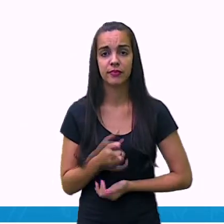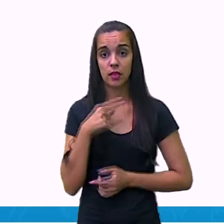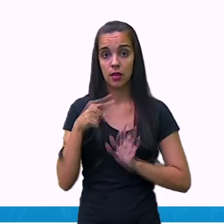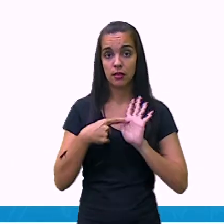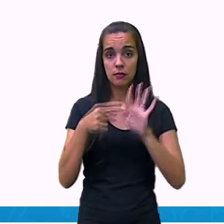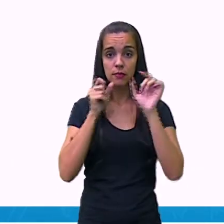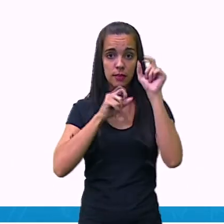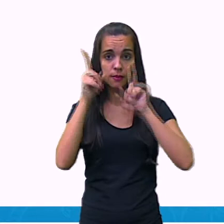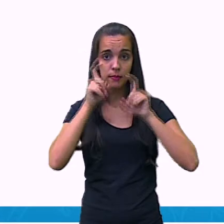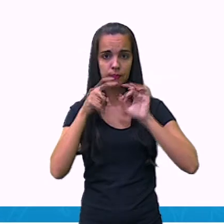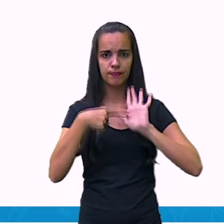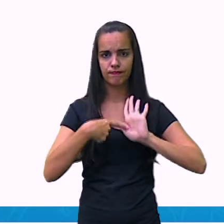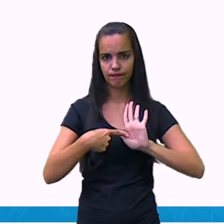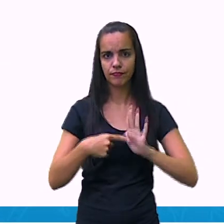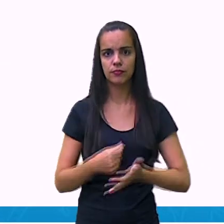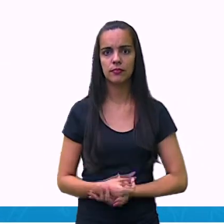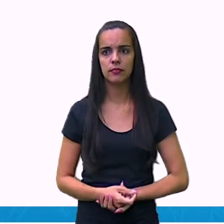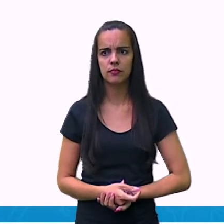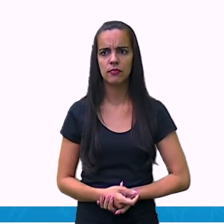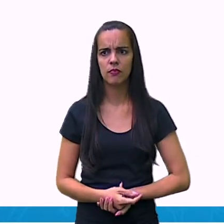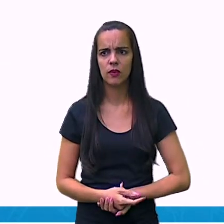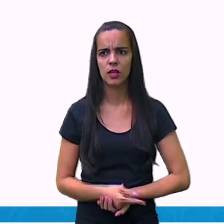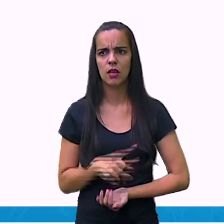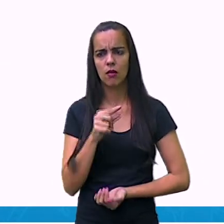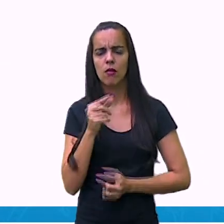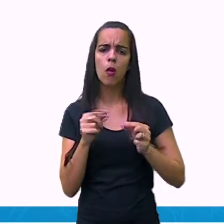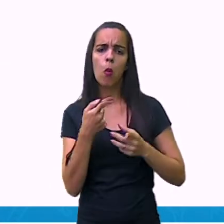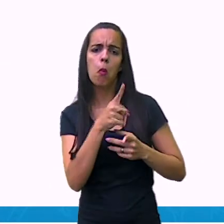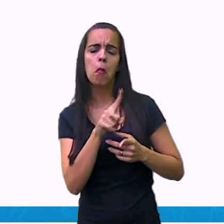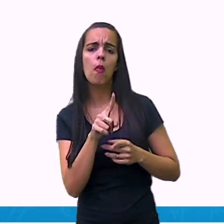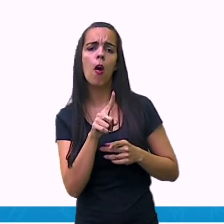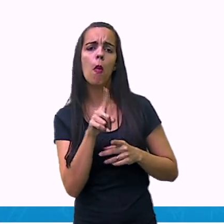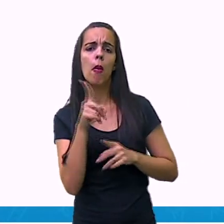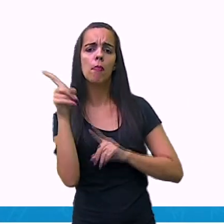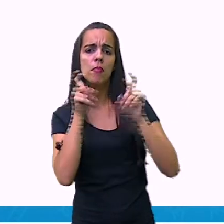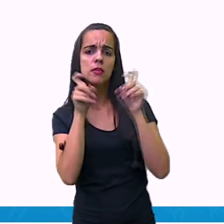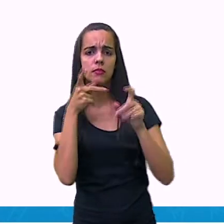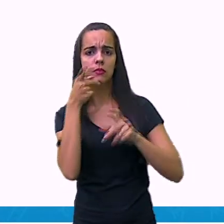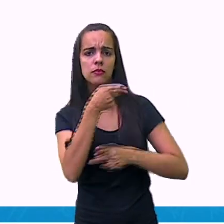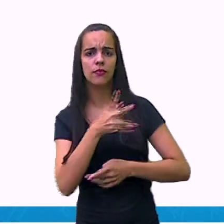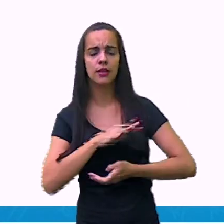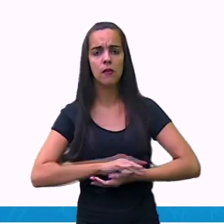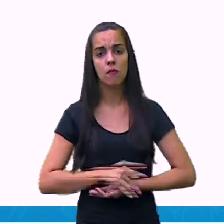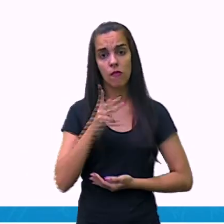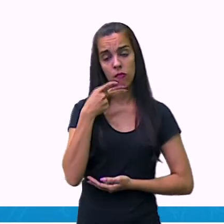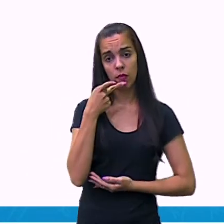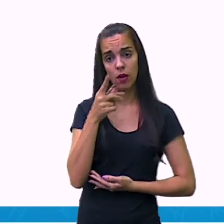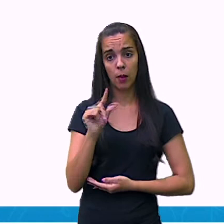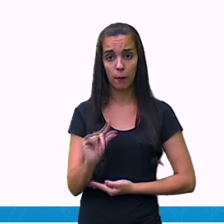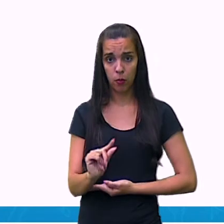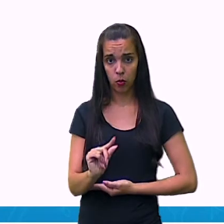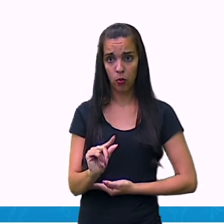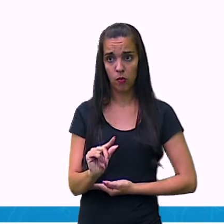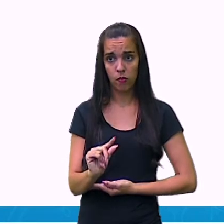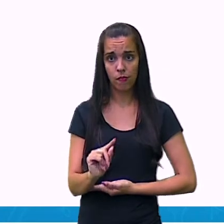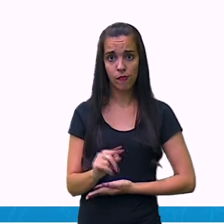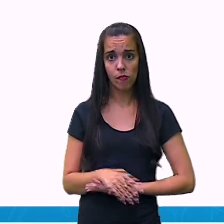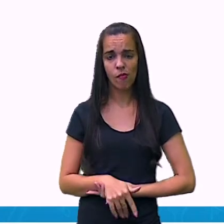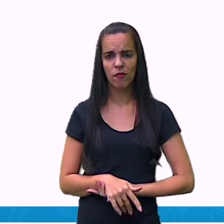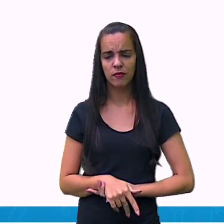destaque é o mesmo que? Qual que é a expressão em destaque? Fala pelos